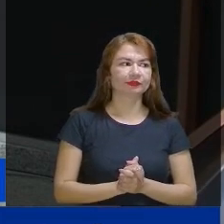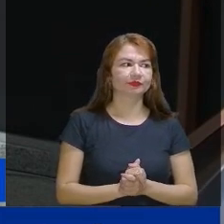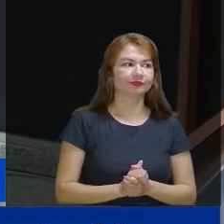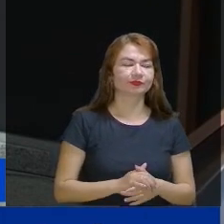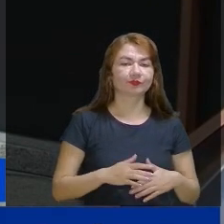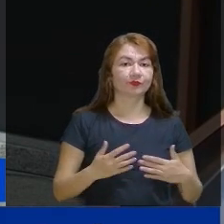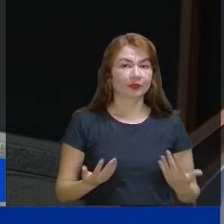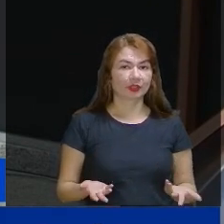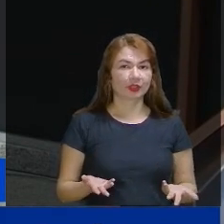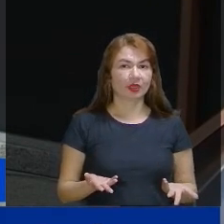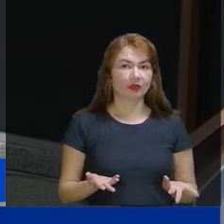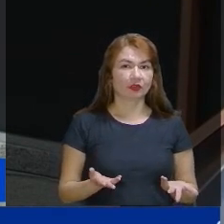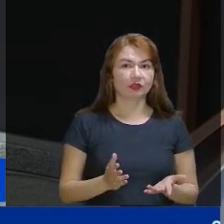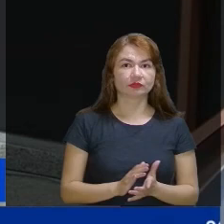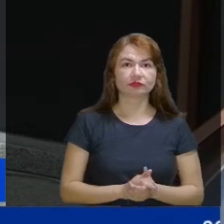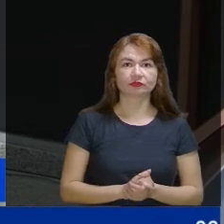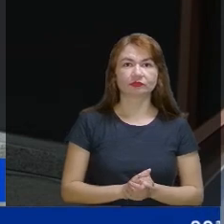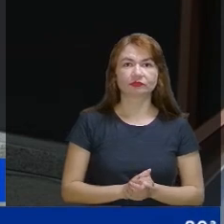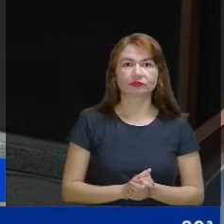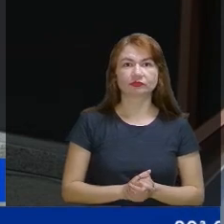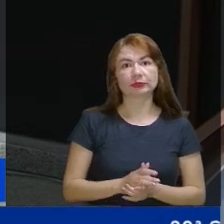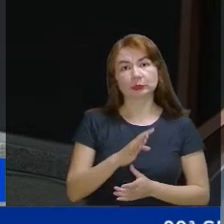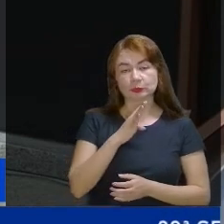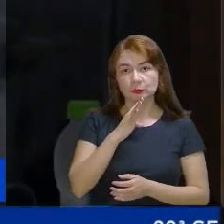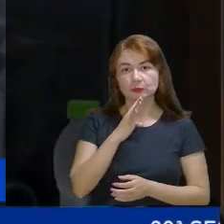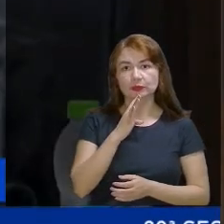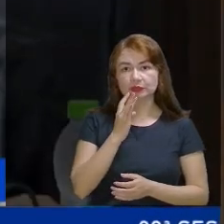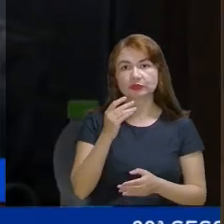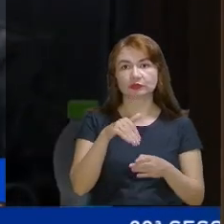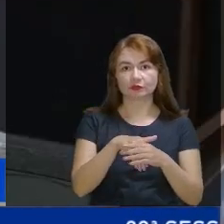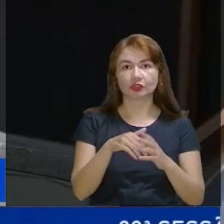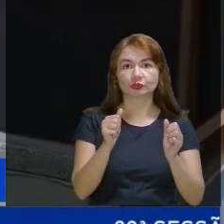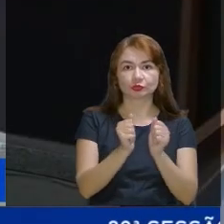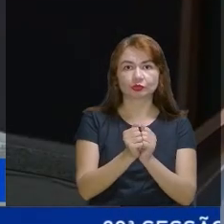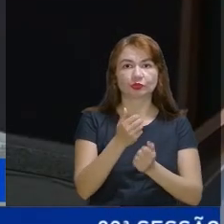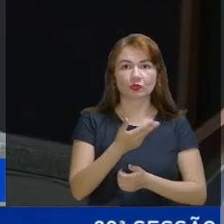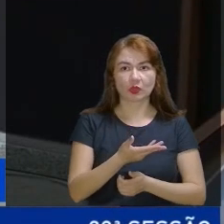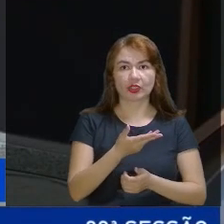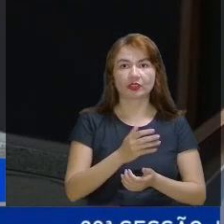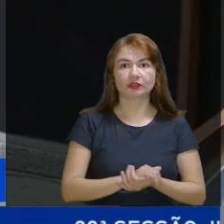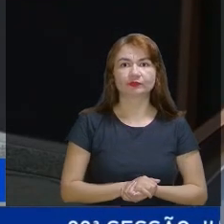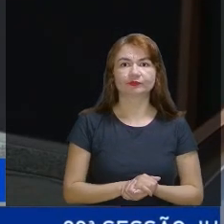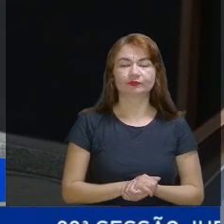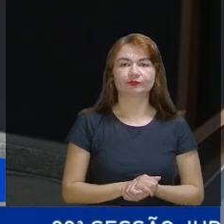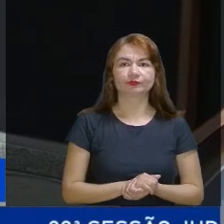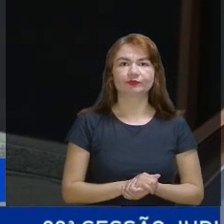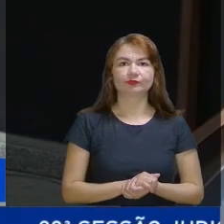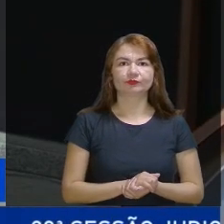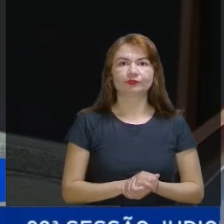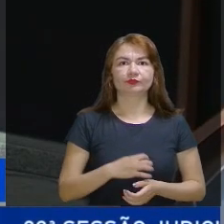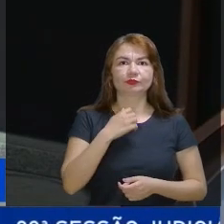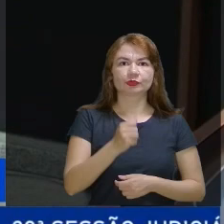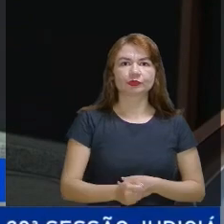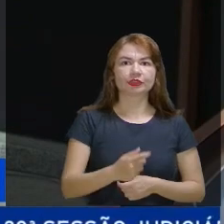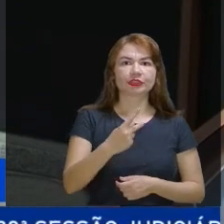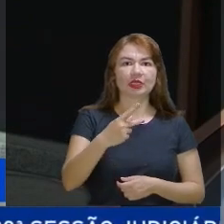a palavra, a juíza Tina Souza. Voto. Acompanhando o relator, juíza Paola Santos.